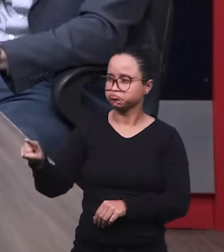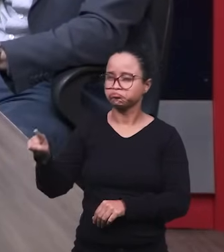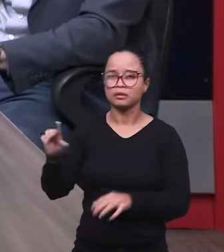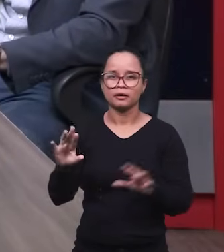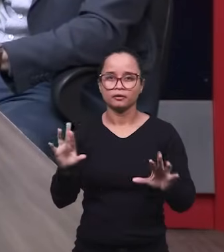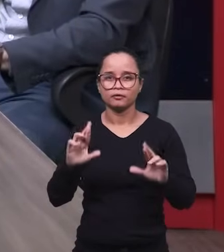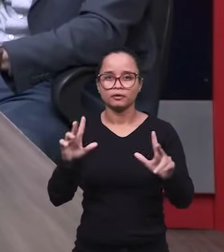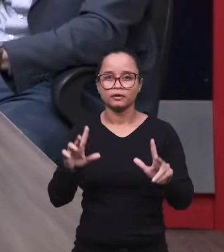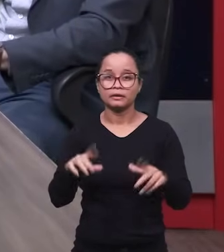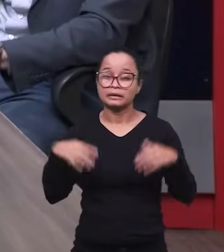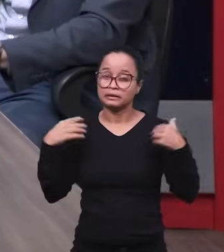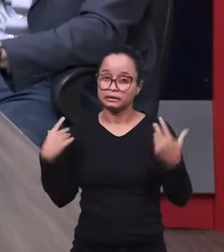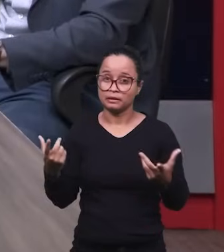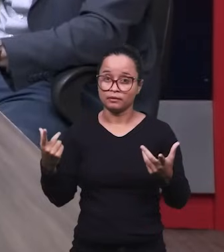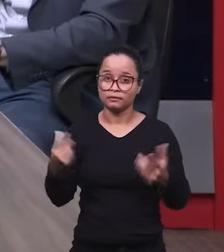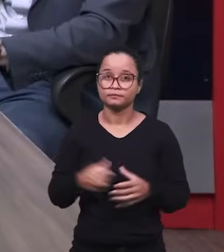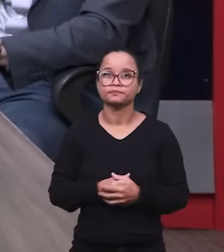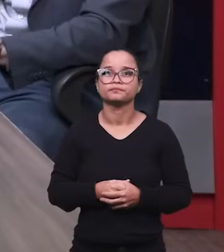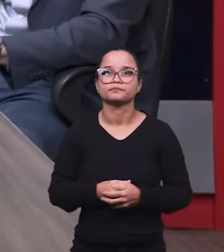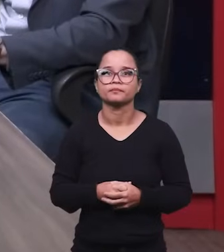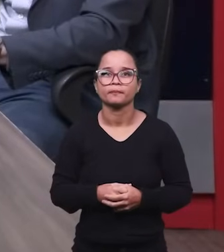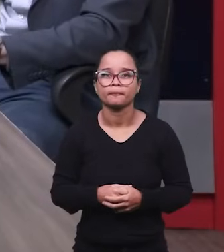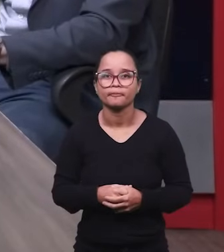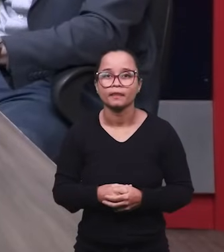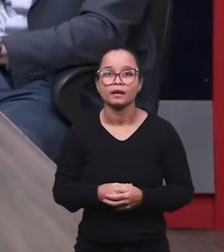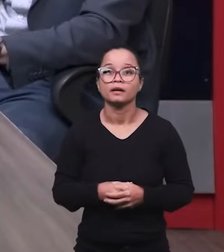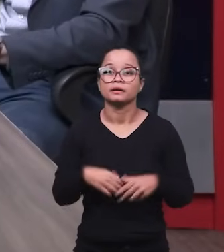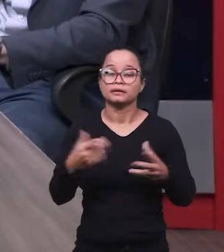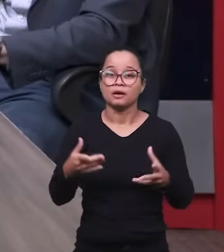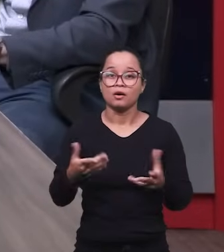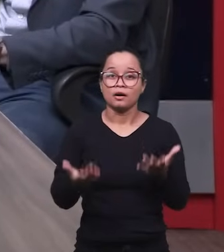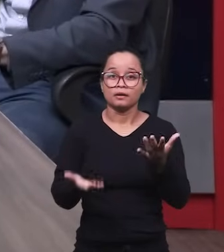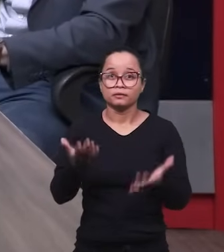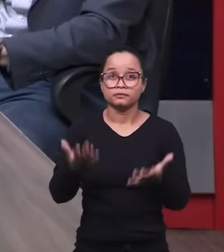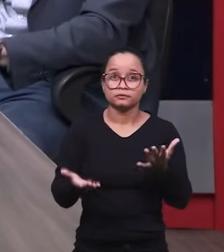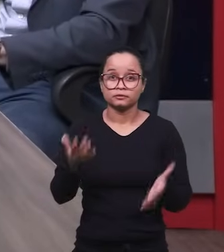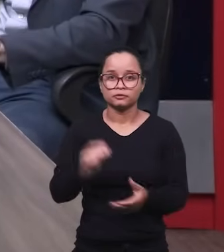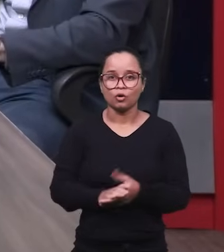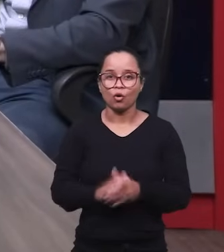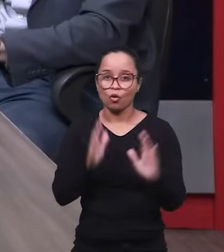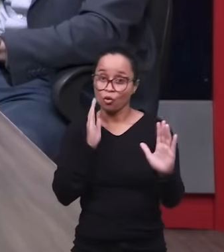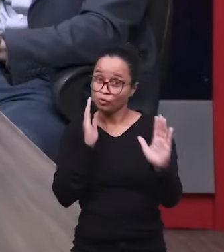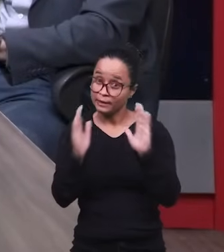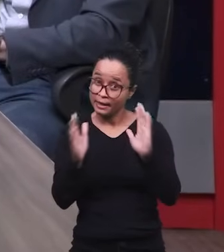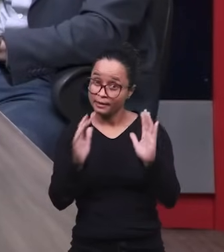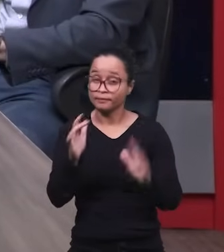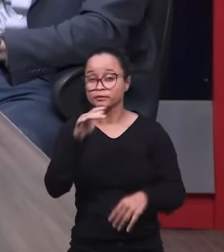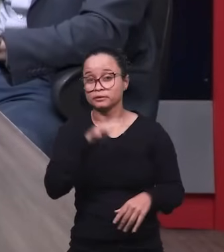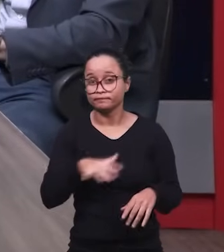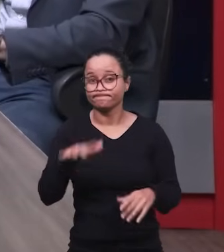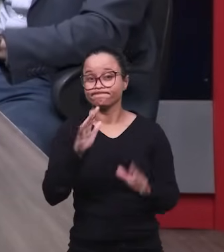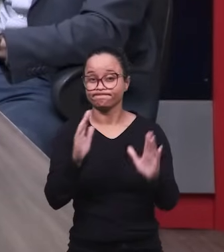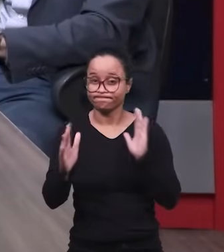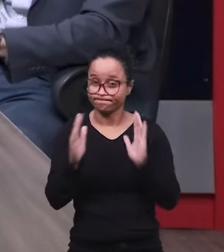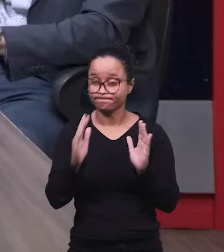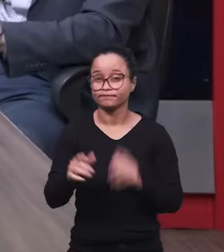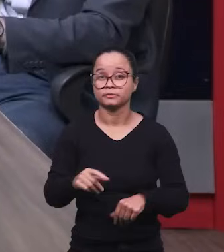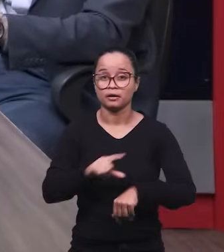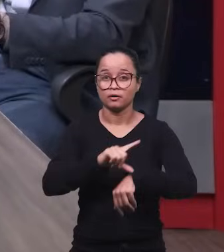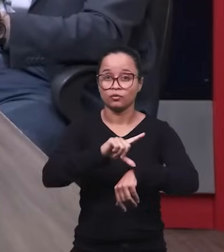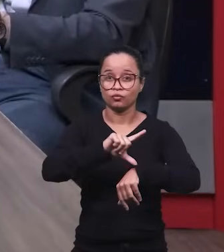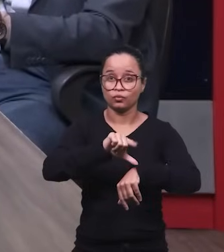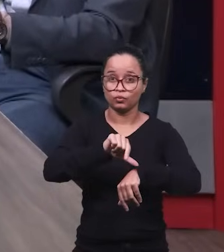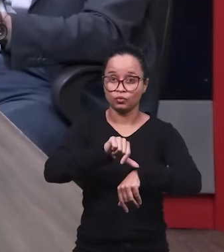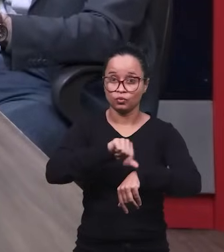ela está diretamente relacionada com o passar do tempo. Então,